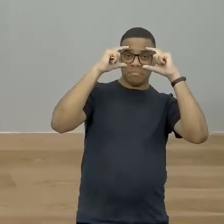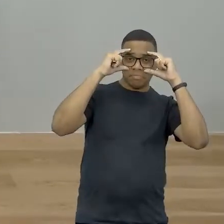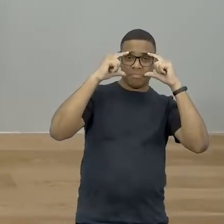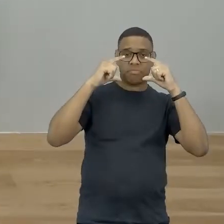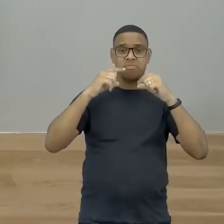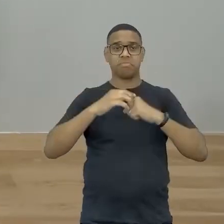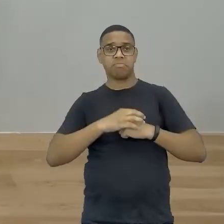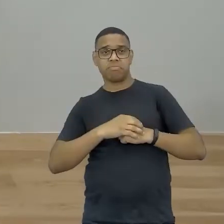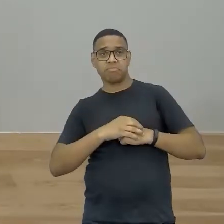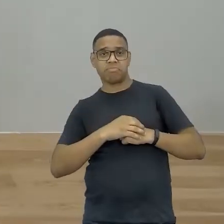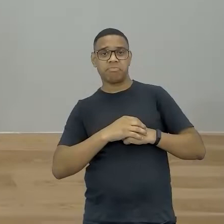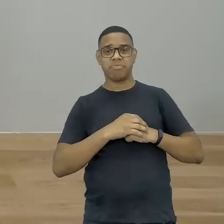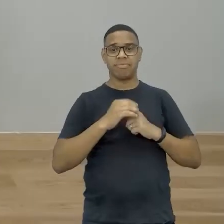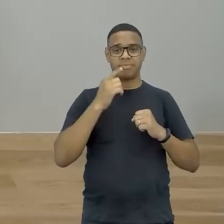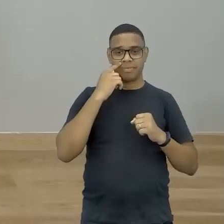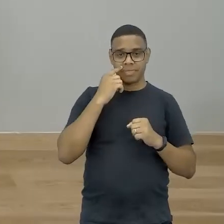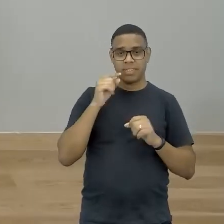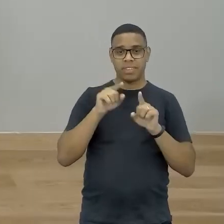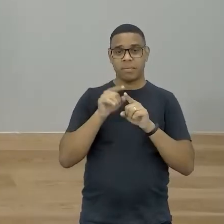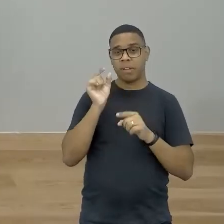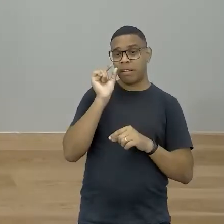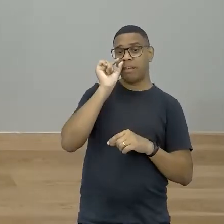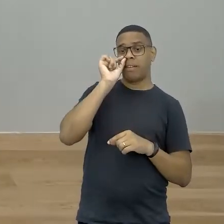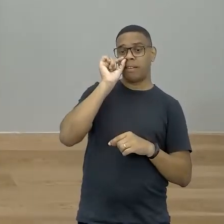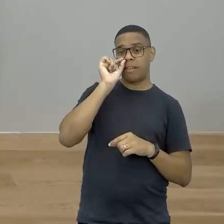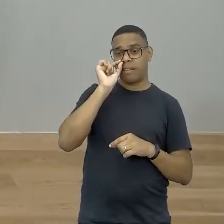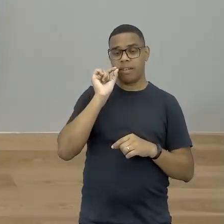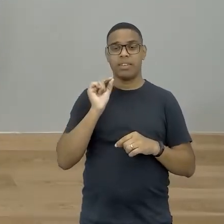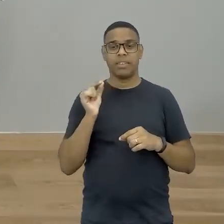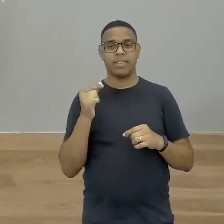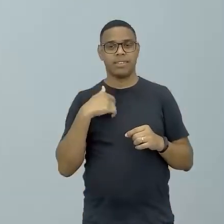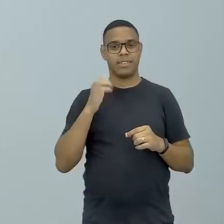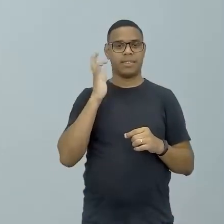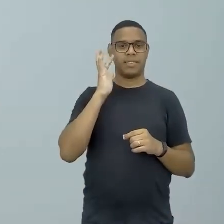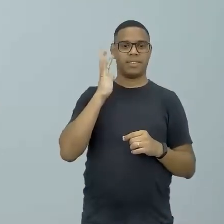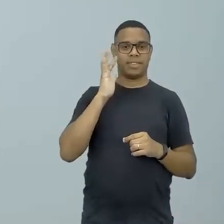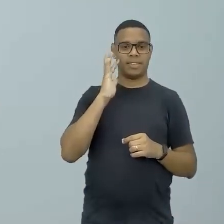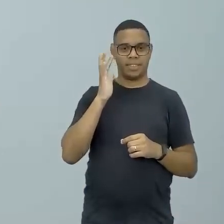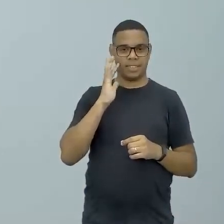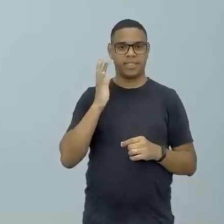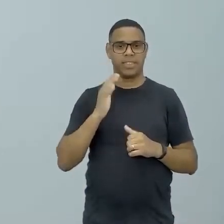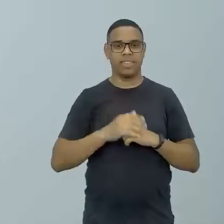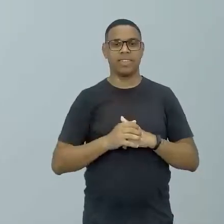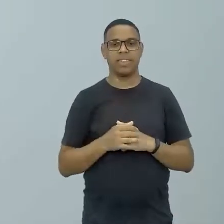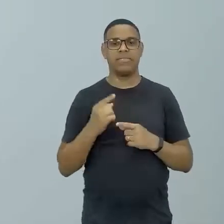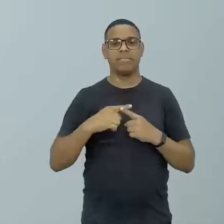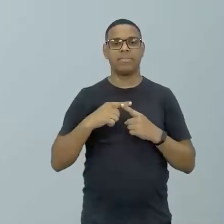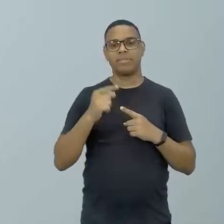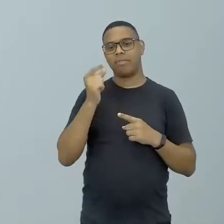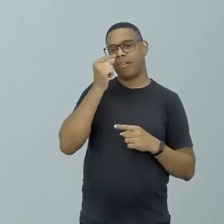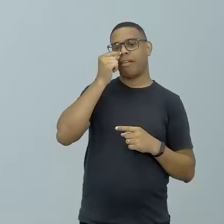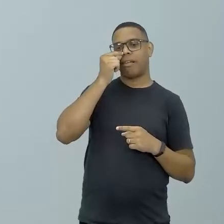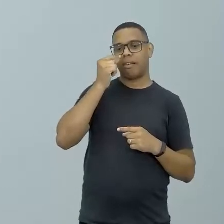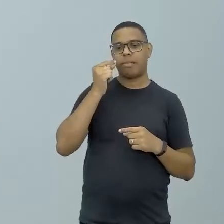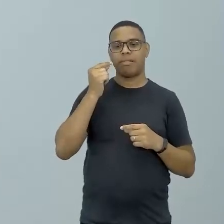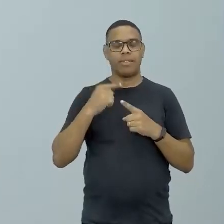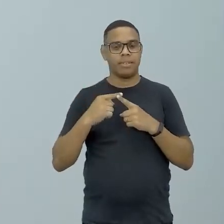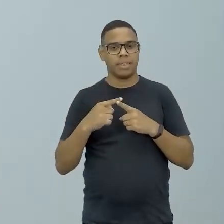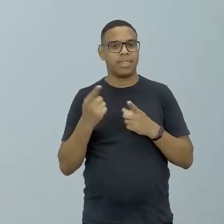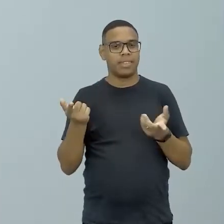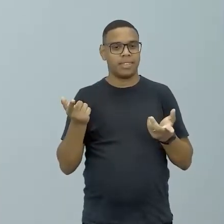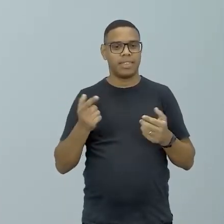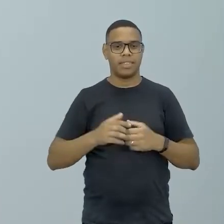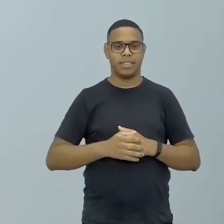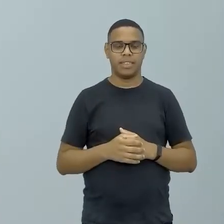aí, tem esse piercing no nariz, eu tô imaginando de onde veio essa inspiração para colocar um piercing no nariz do Davizão